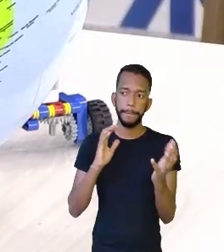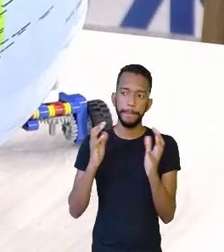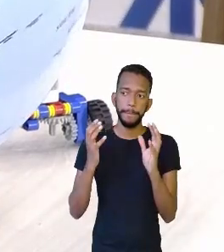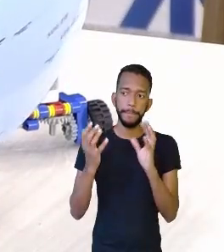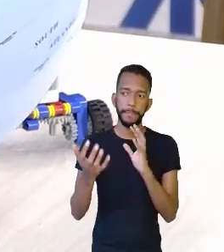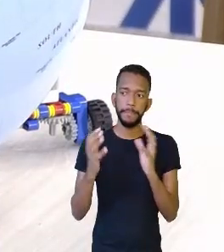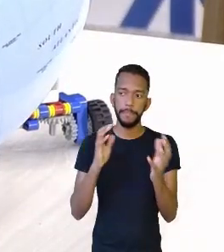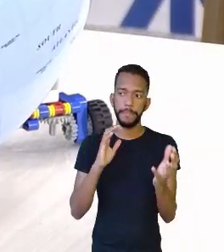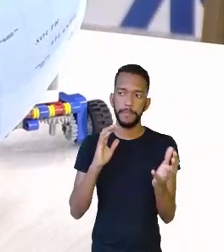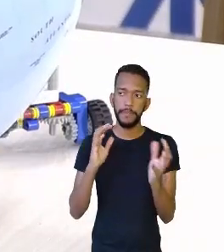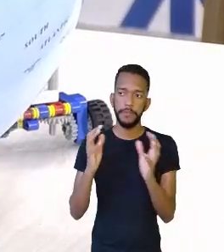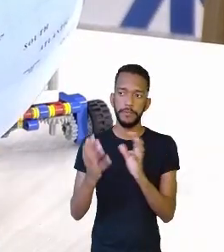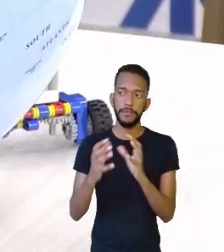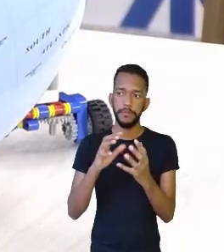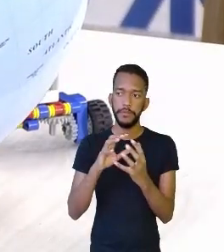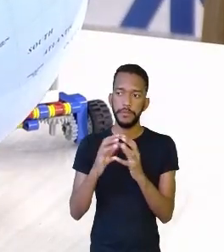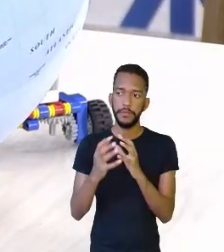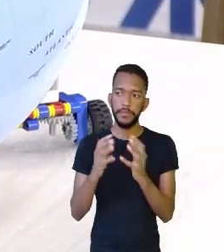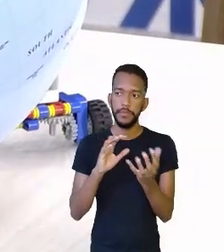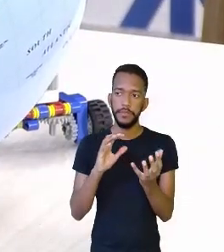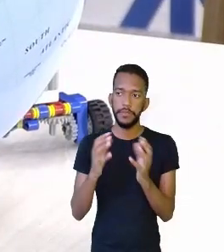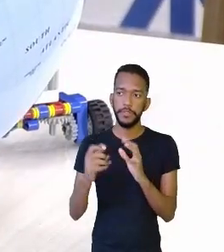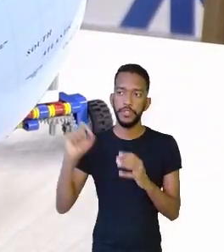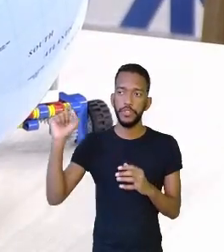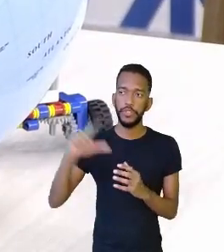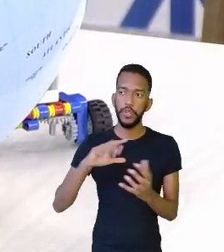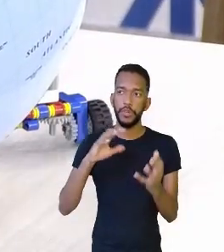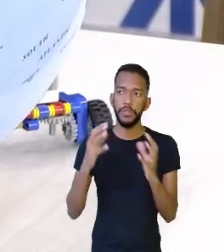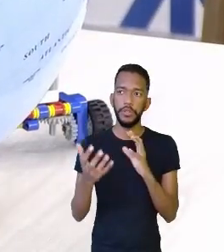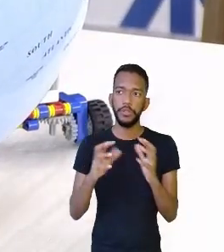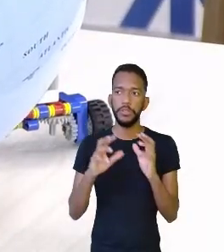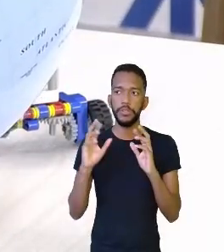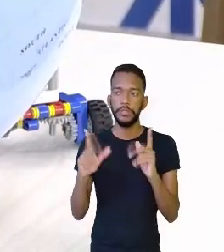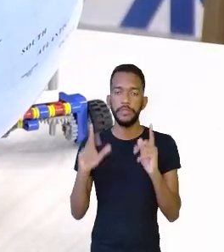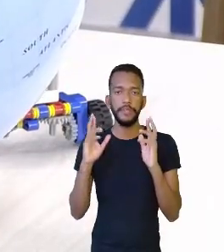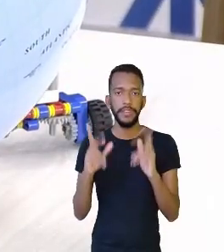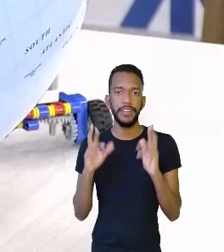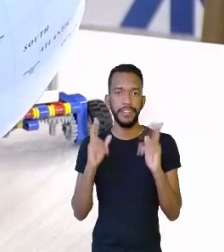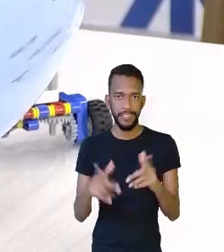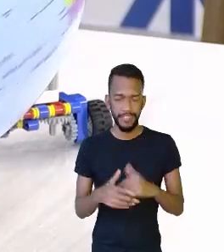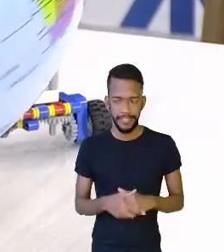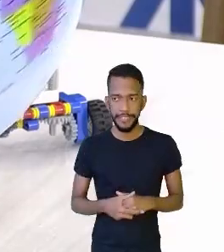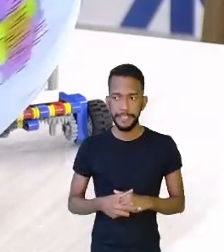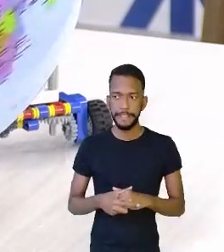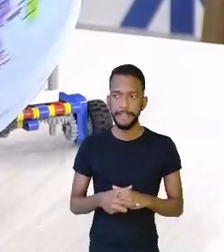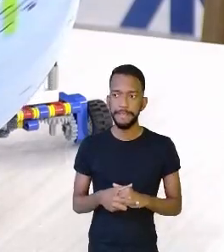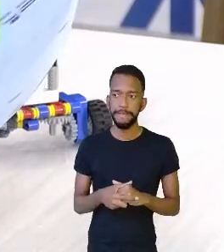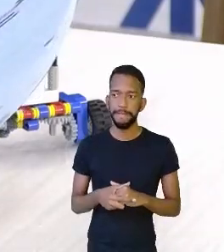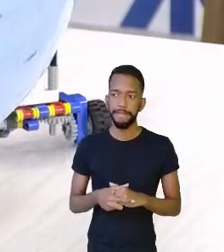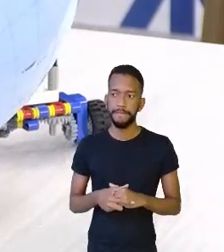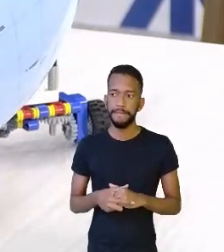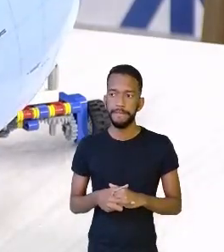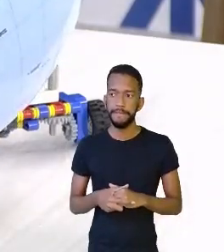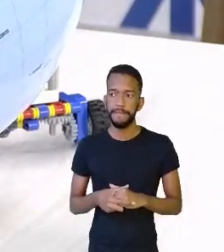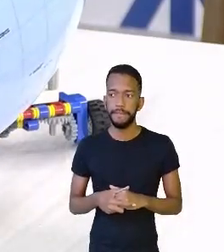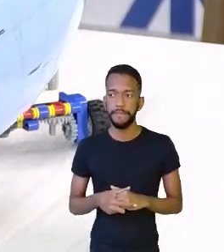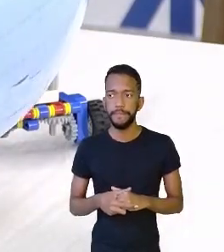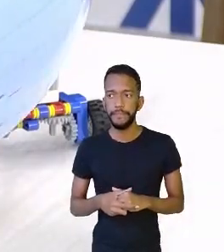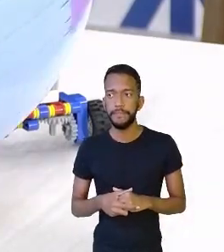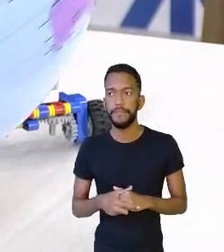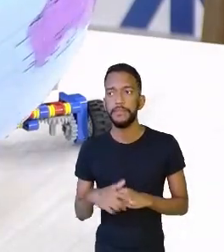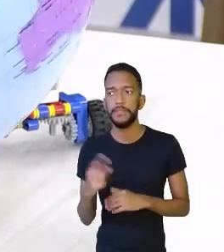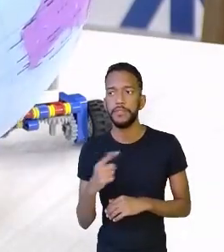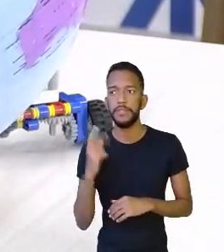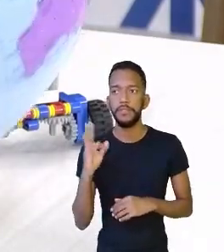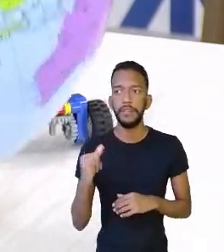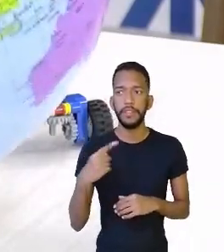que a Terra tenha a incidência de raios solares de forma diferente. É com essa inclinação que a